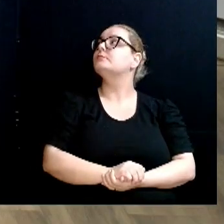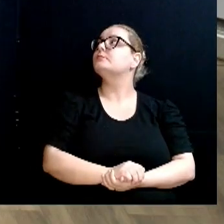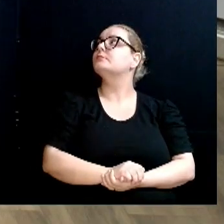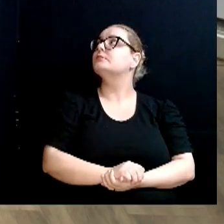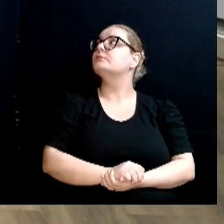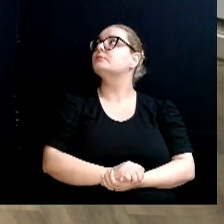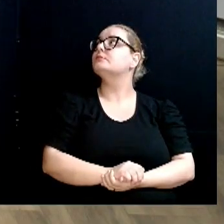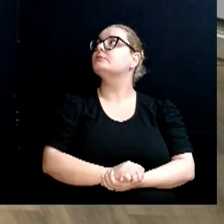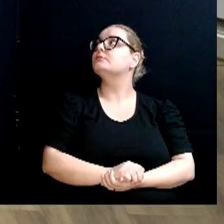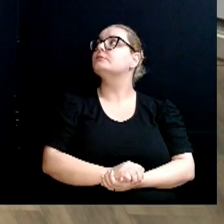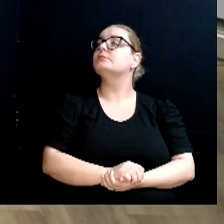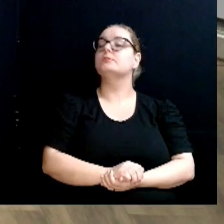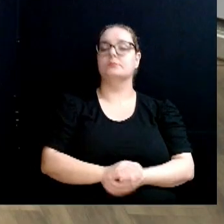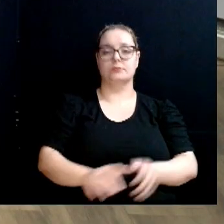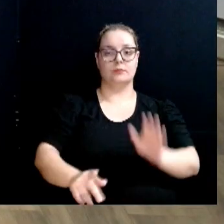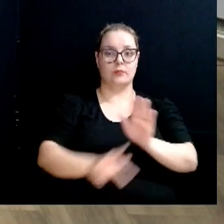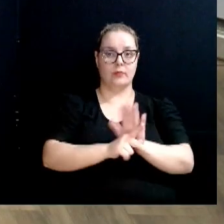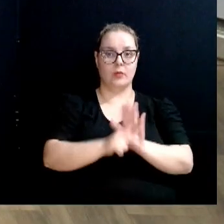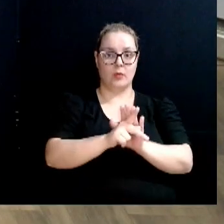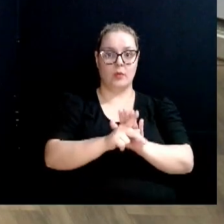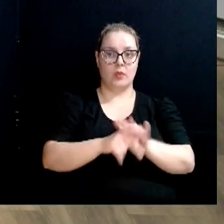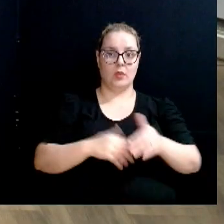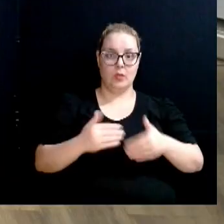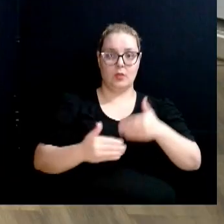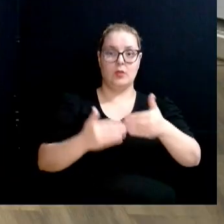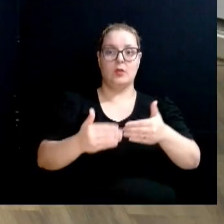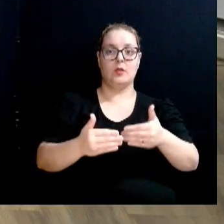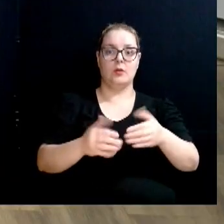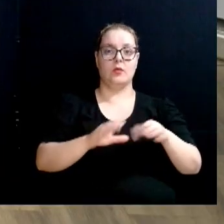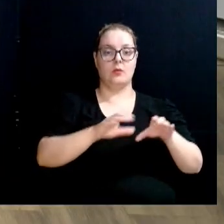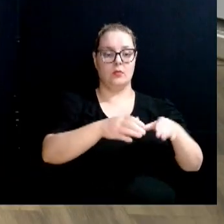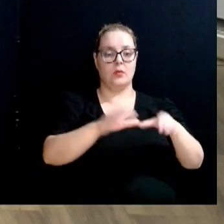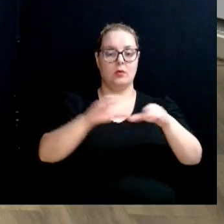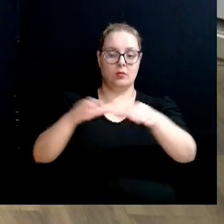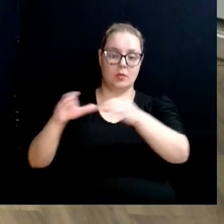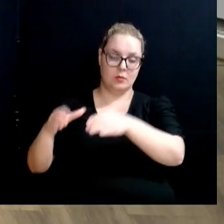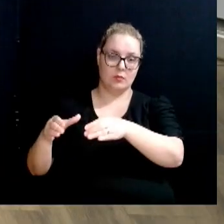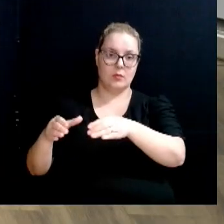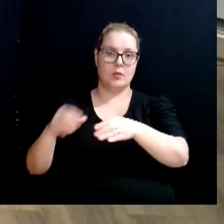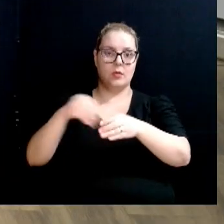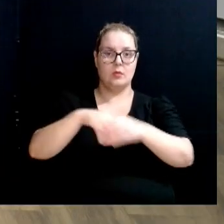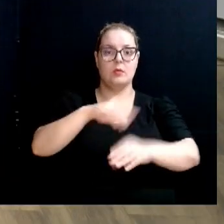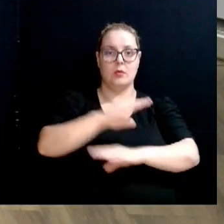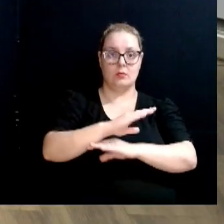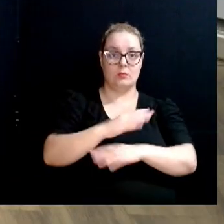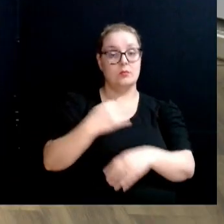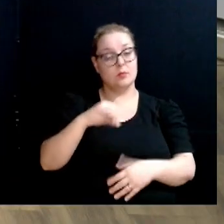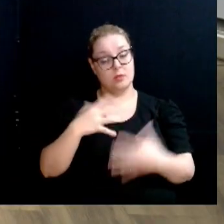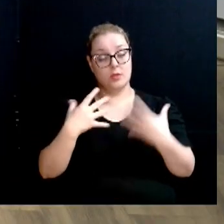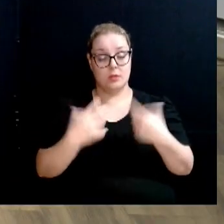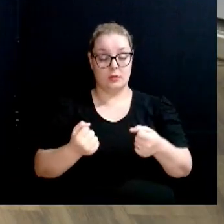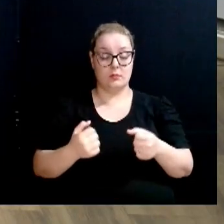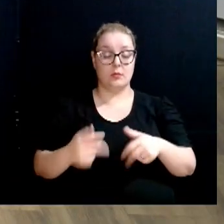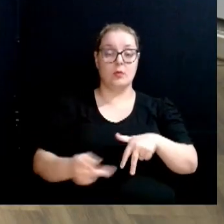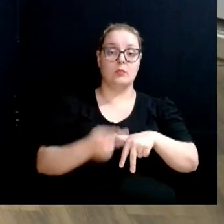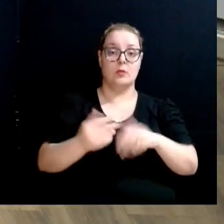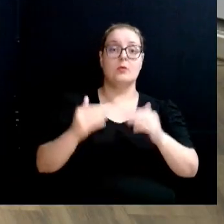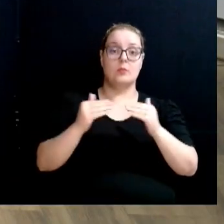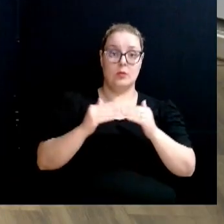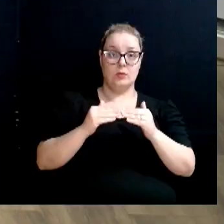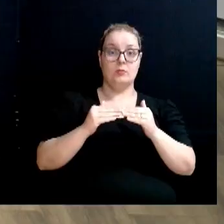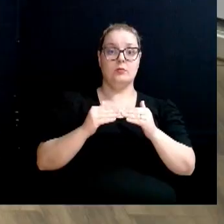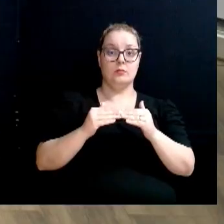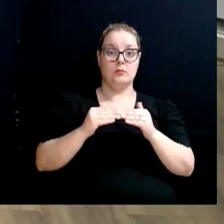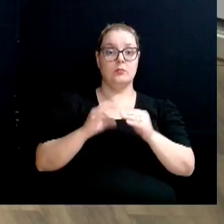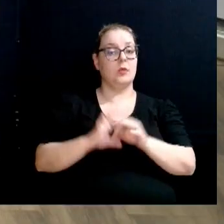O projeto vai passar agora pelas comissões da Casa e, se receber parecer favorável, estará disponível